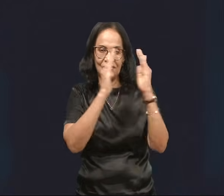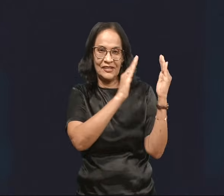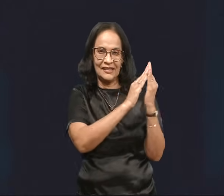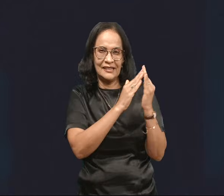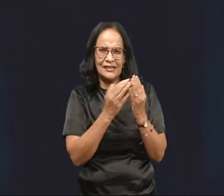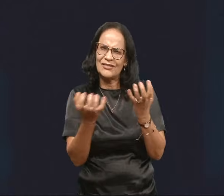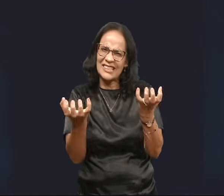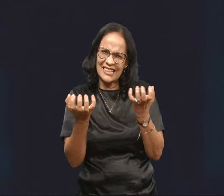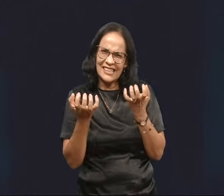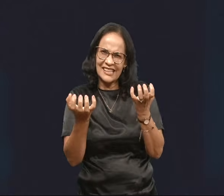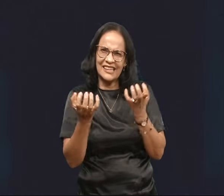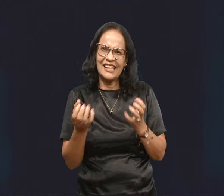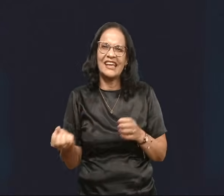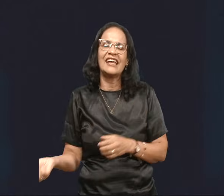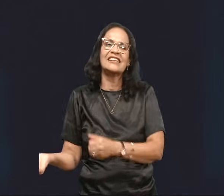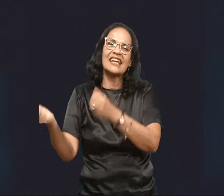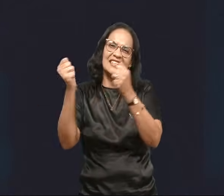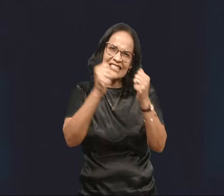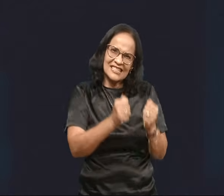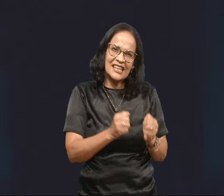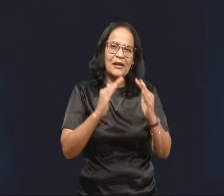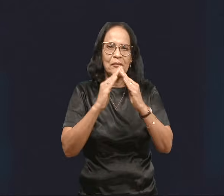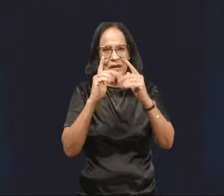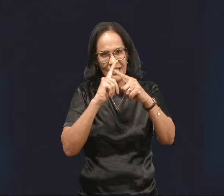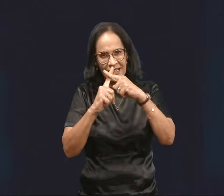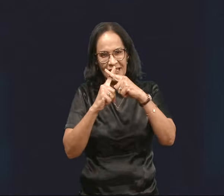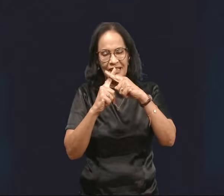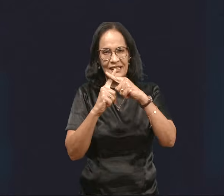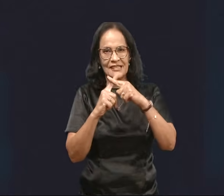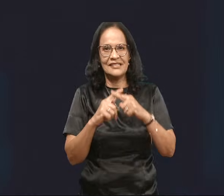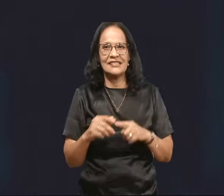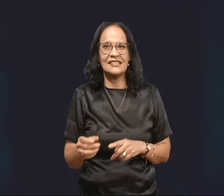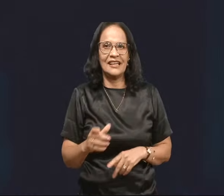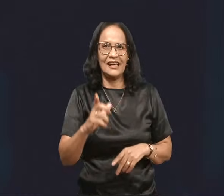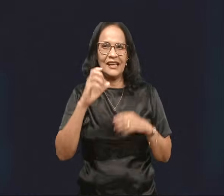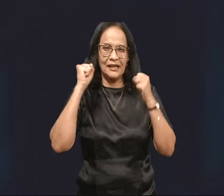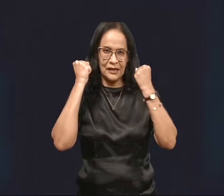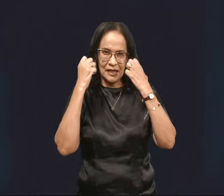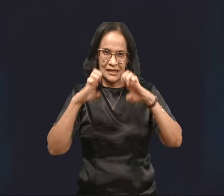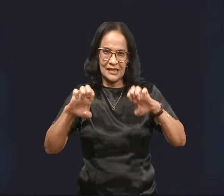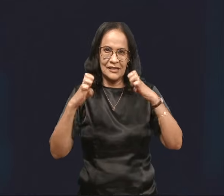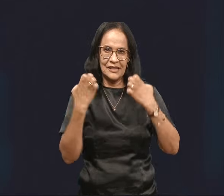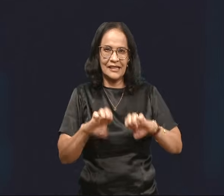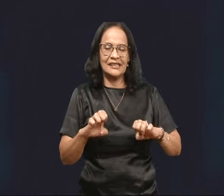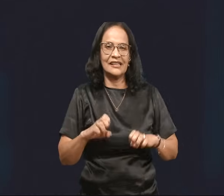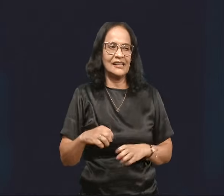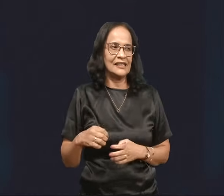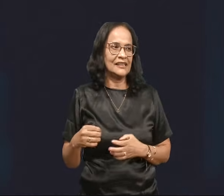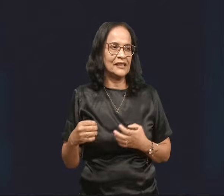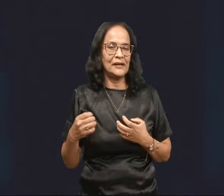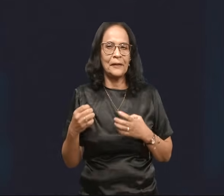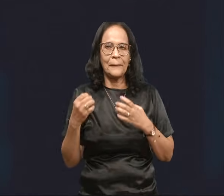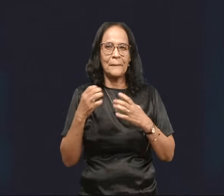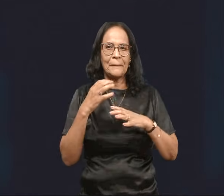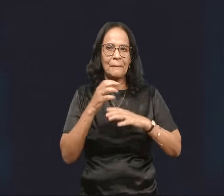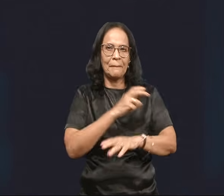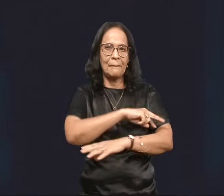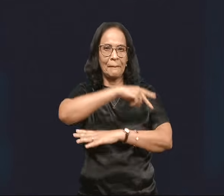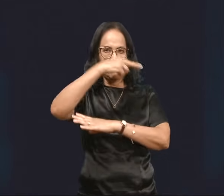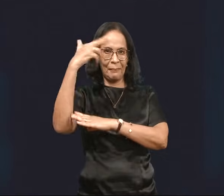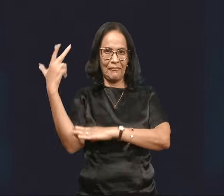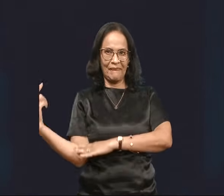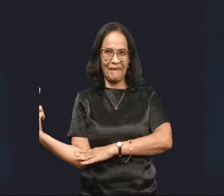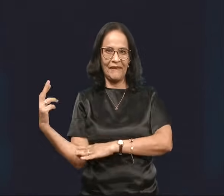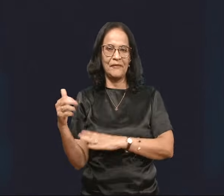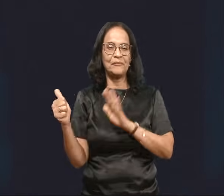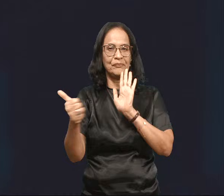há tanto tempo trazer para a igreja, e é a forma que você tem de evangelizar. Então acessa nataleluia.com.br e já